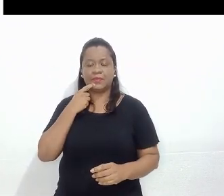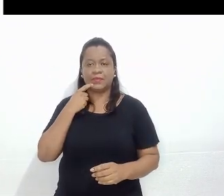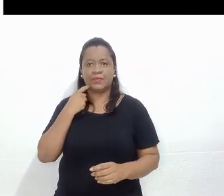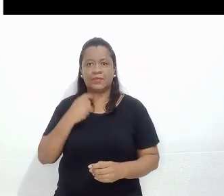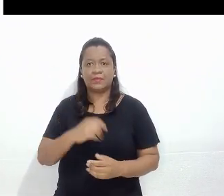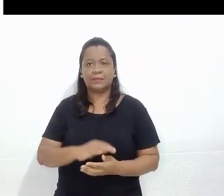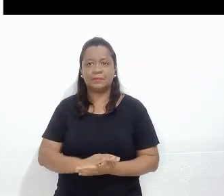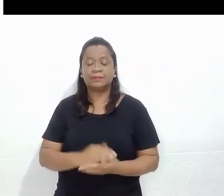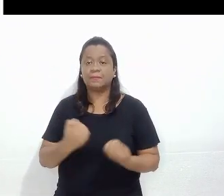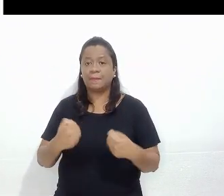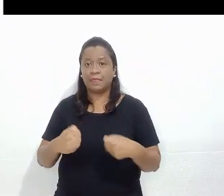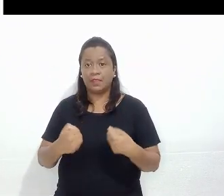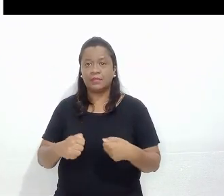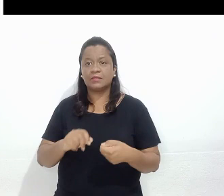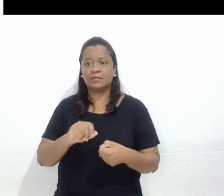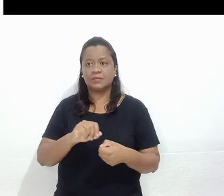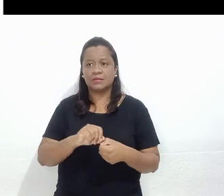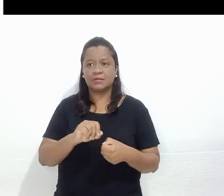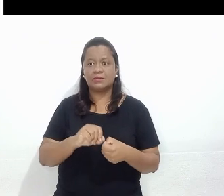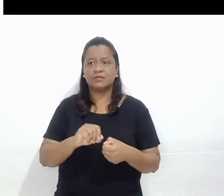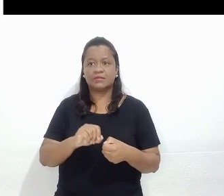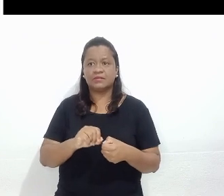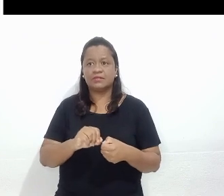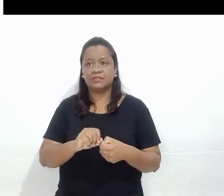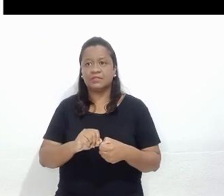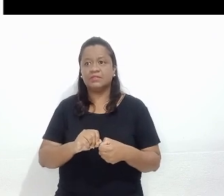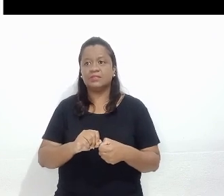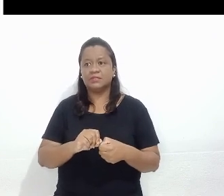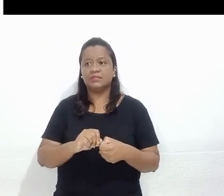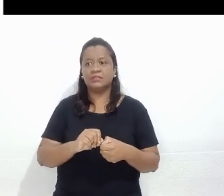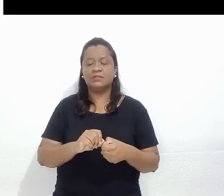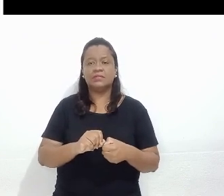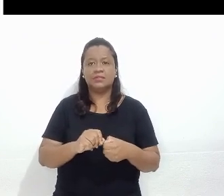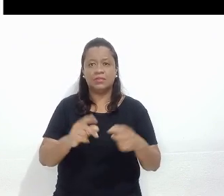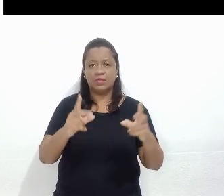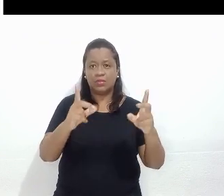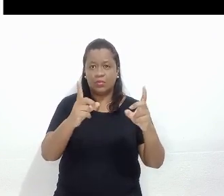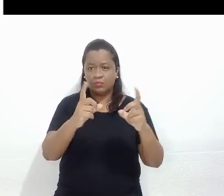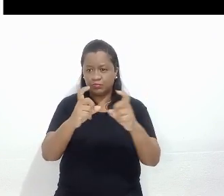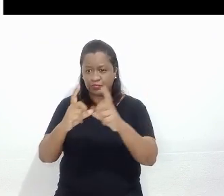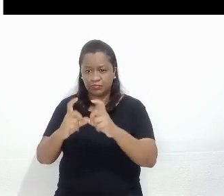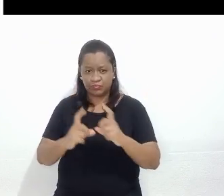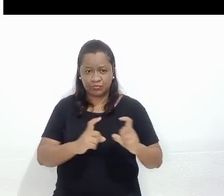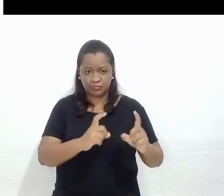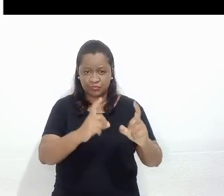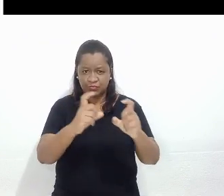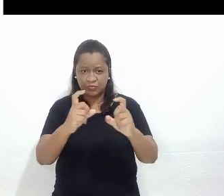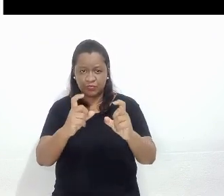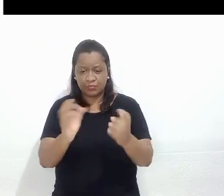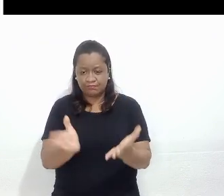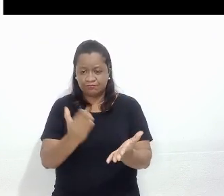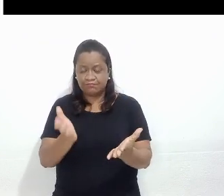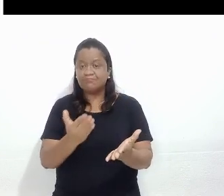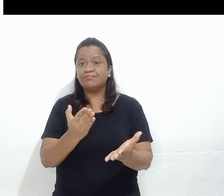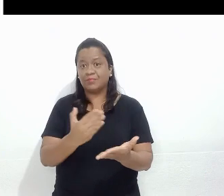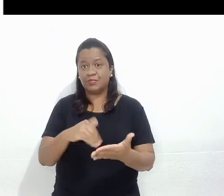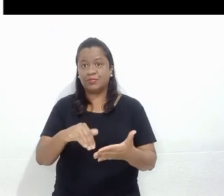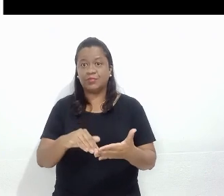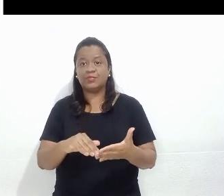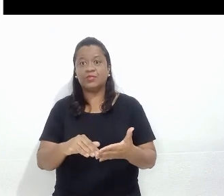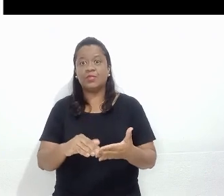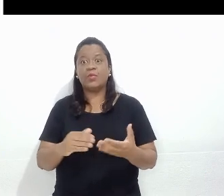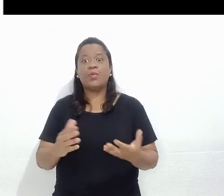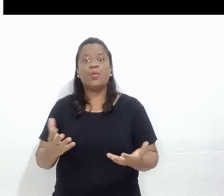Ele tem que fazer o shot list dele também, né? Tudo isso. E hoje em dia a gente tem até uma coisa que a gente chama